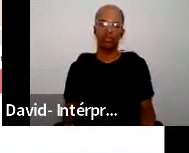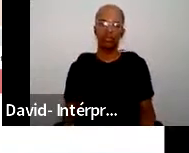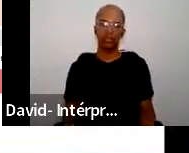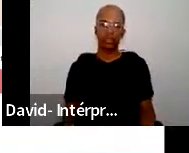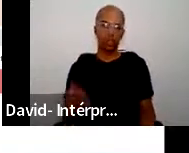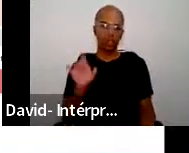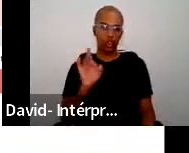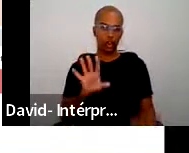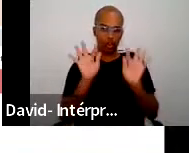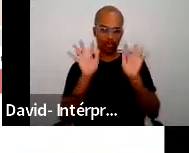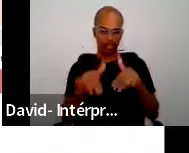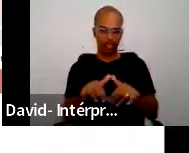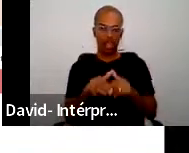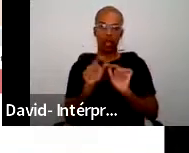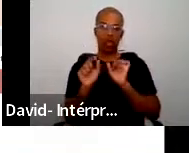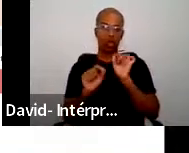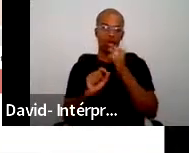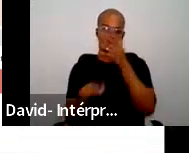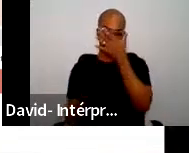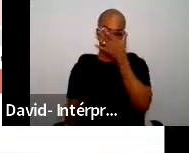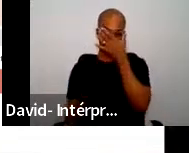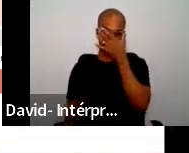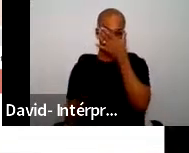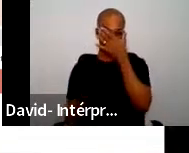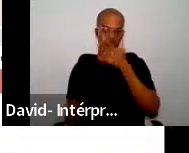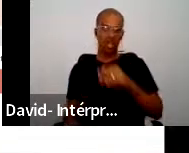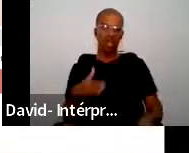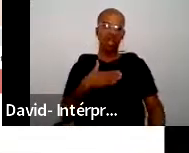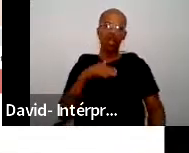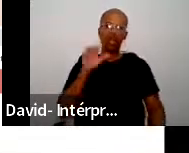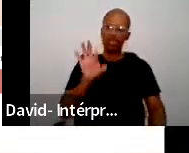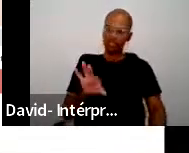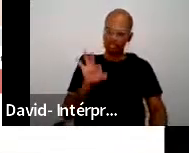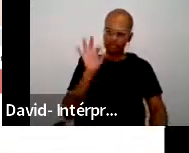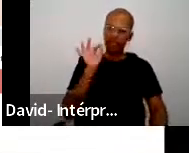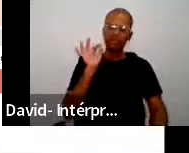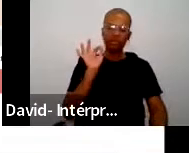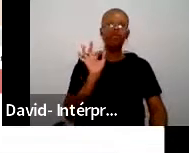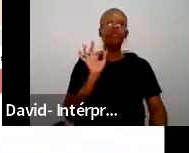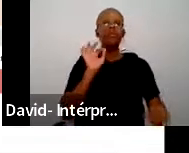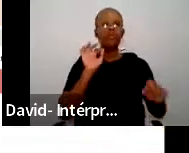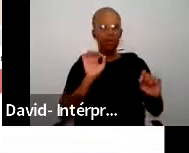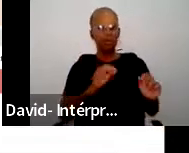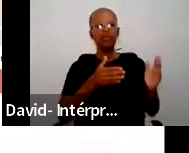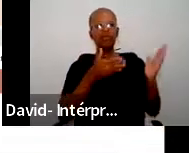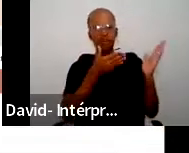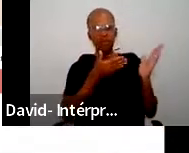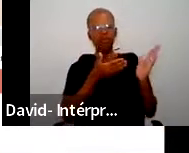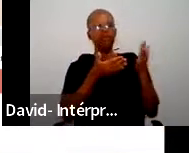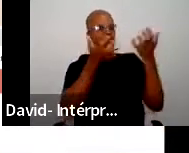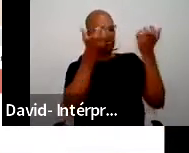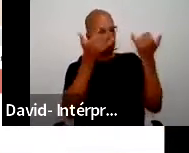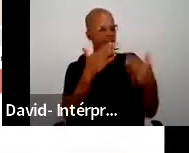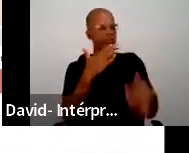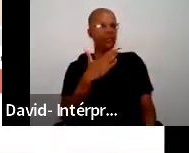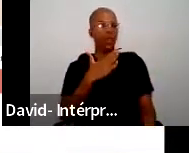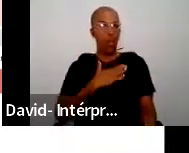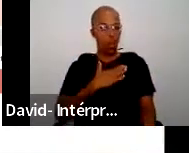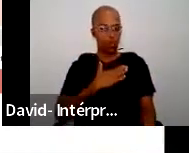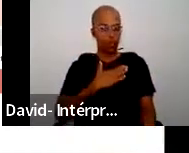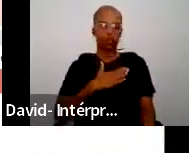finalizar, eu selecionei esse trecho de uma obra que eu gosto muito e que,